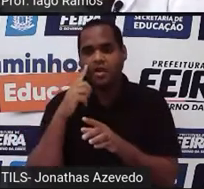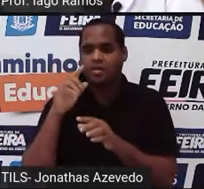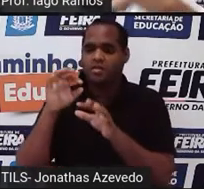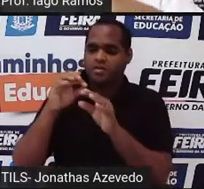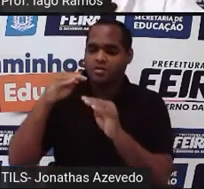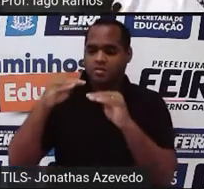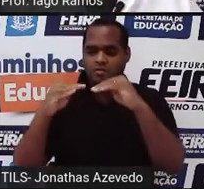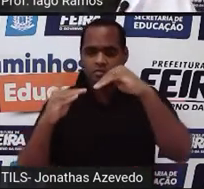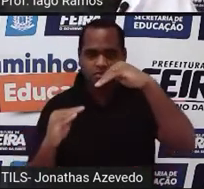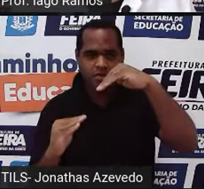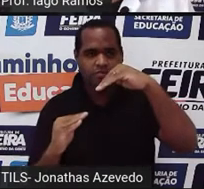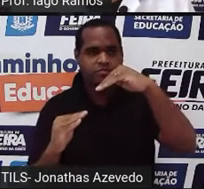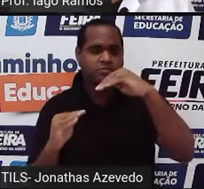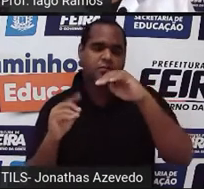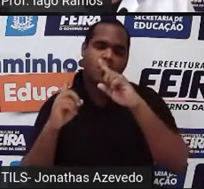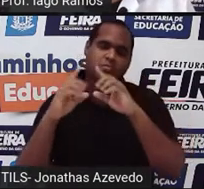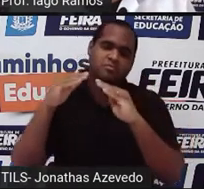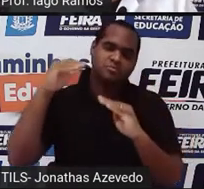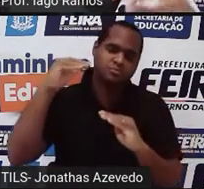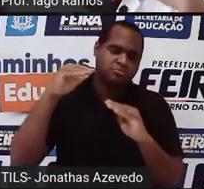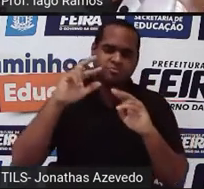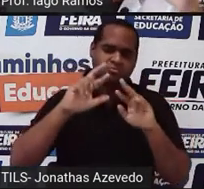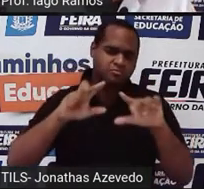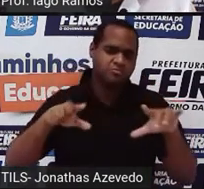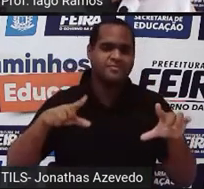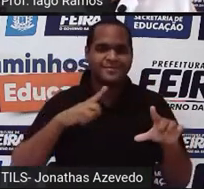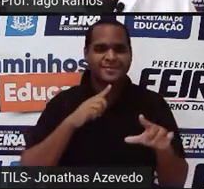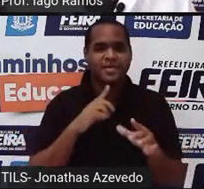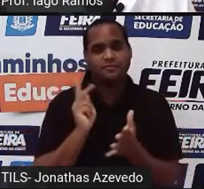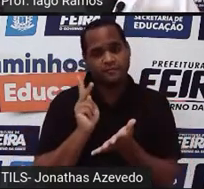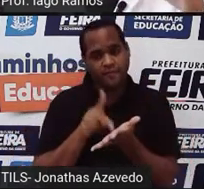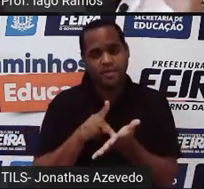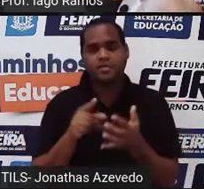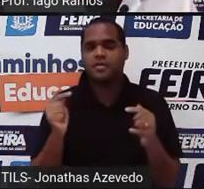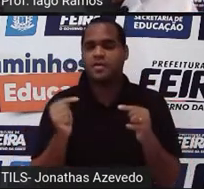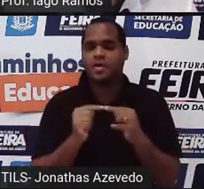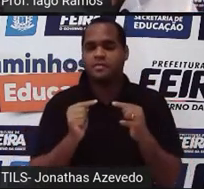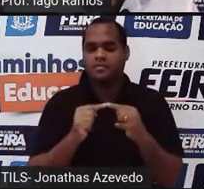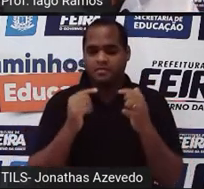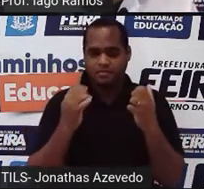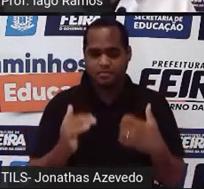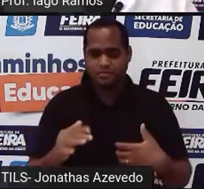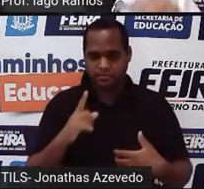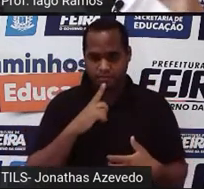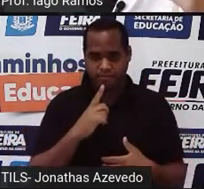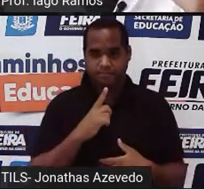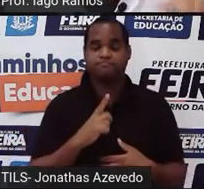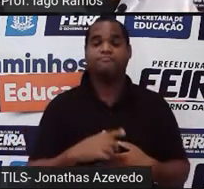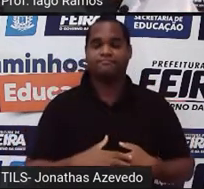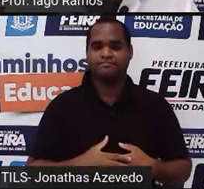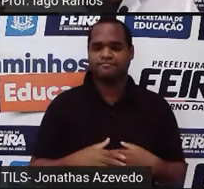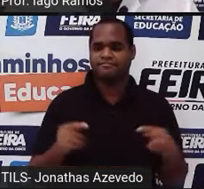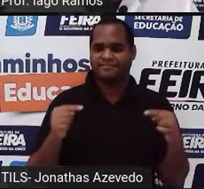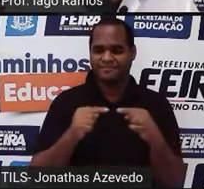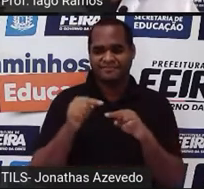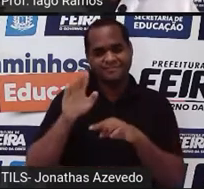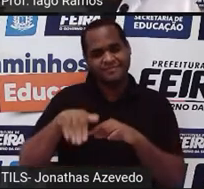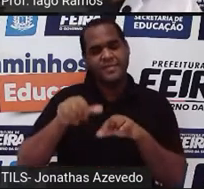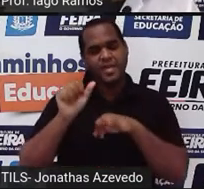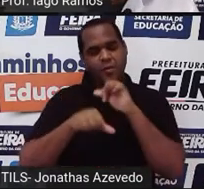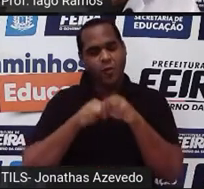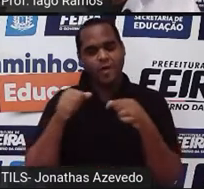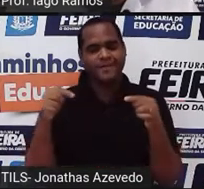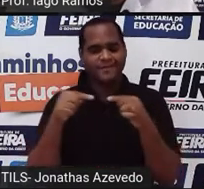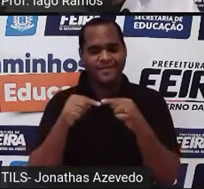diagonalizado, né? Em diagonais, tá bom? Então é verdadeiro. A translação é essa transformação